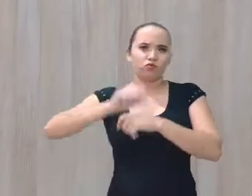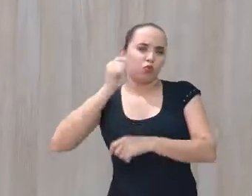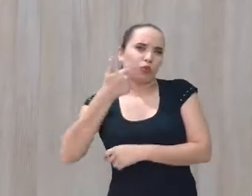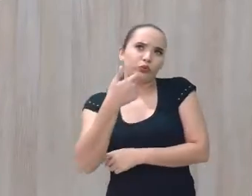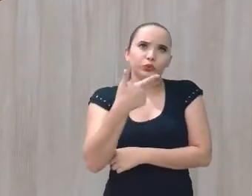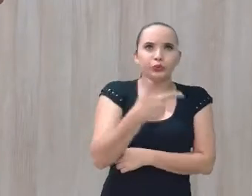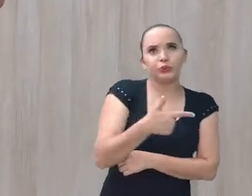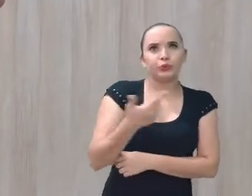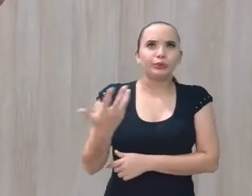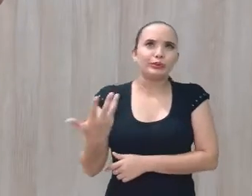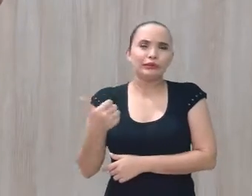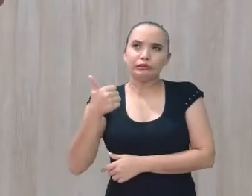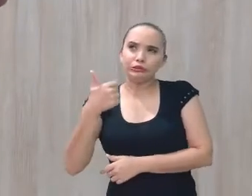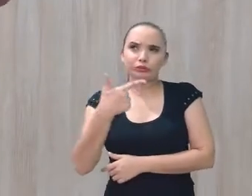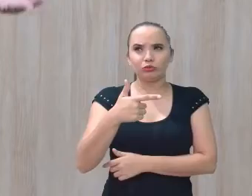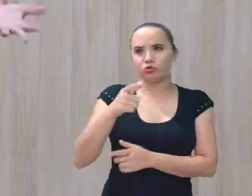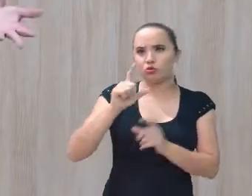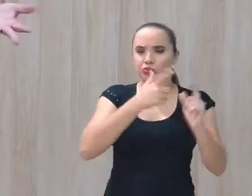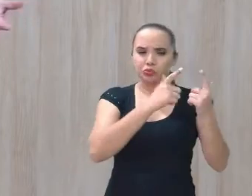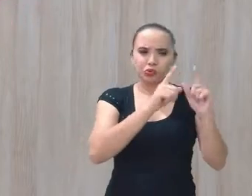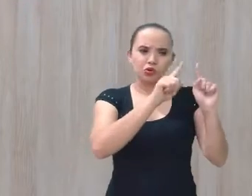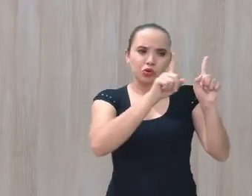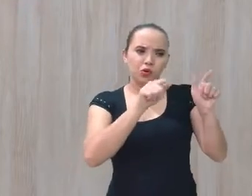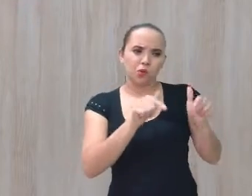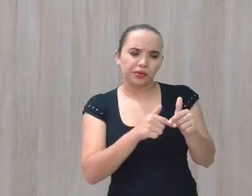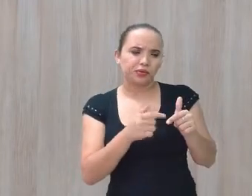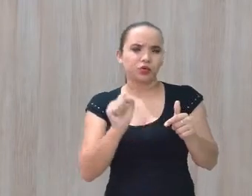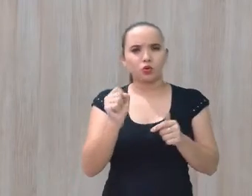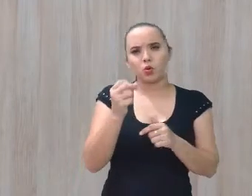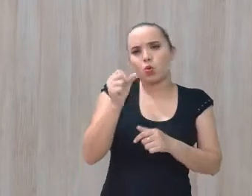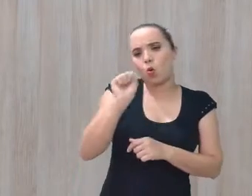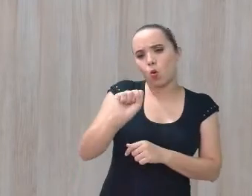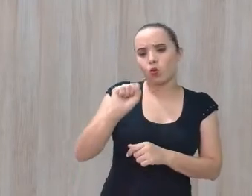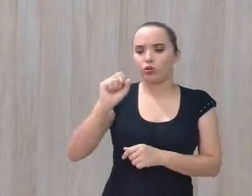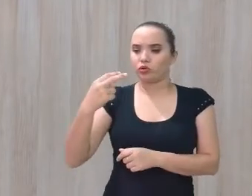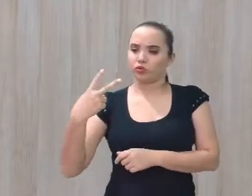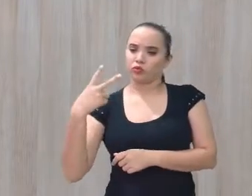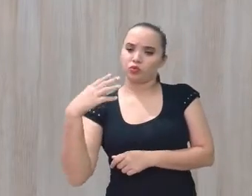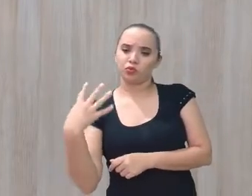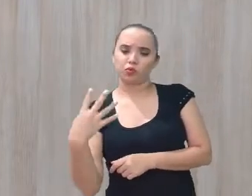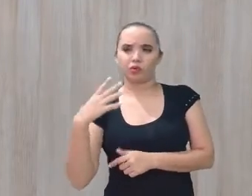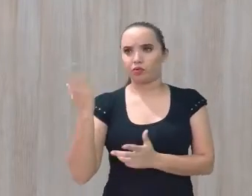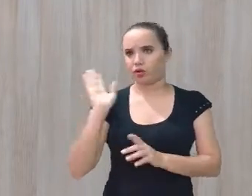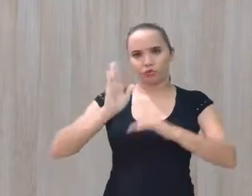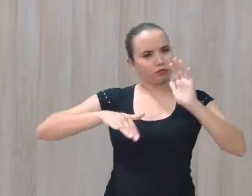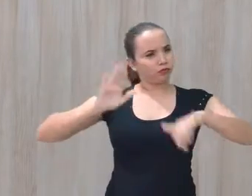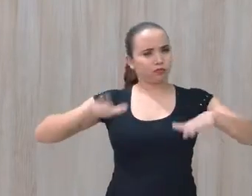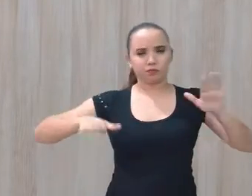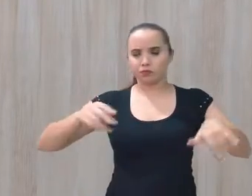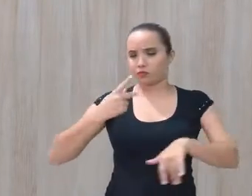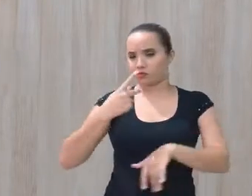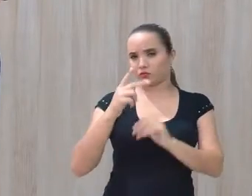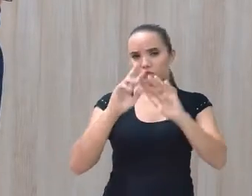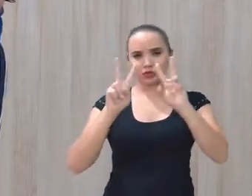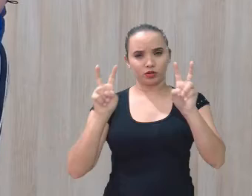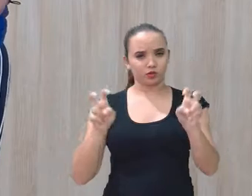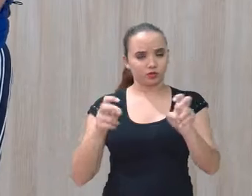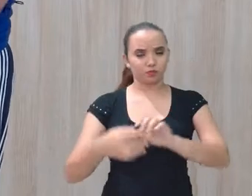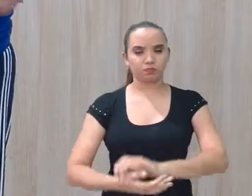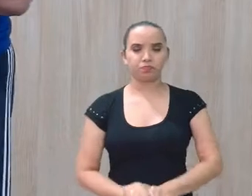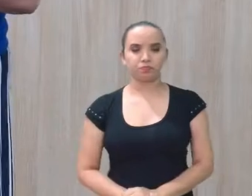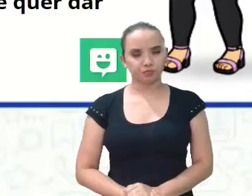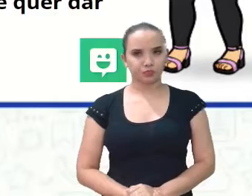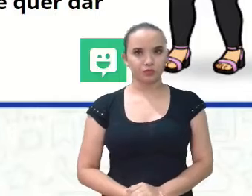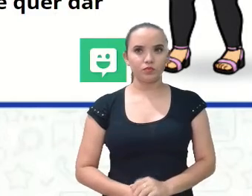Eu quero contar a história em 12 quadrinhos, ou em 8 quadrinhos, ou em 24 quadrinhos. Depende do que você quer fazer. Então,